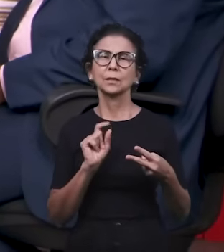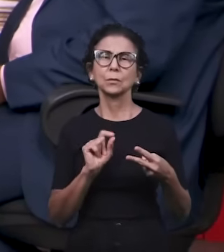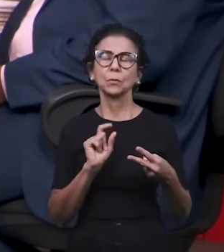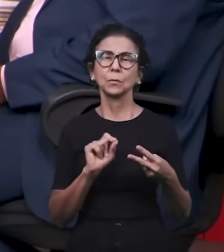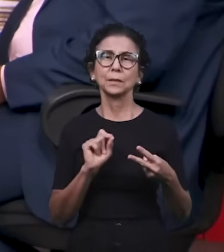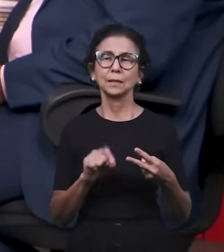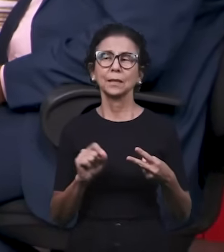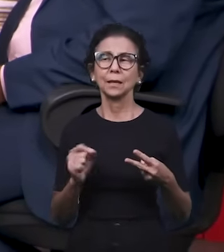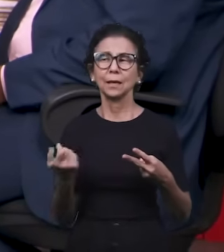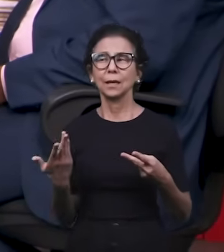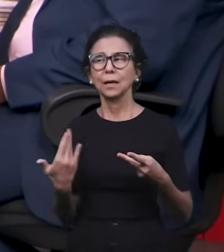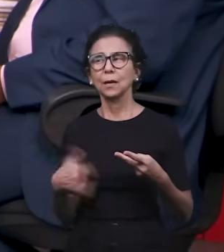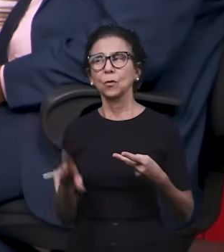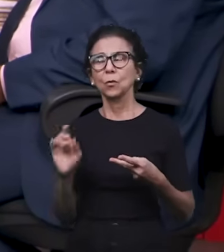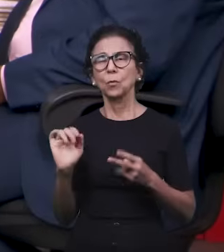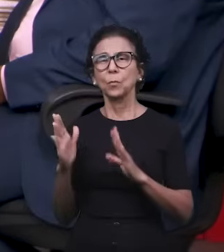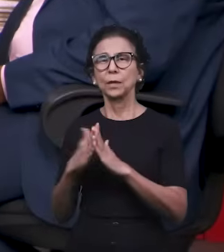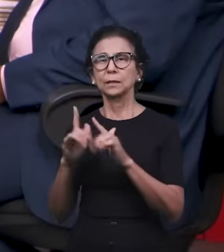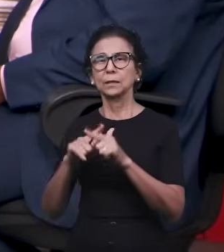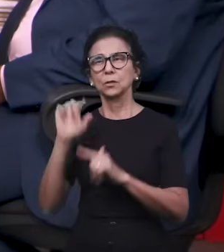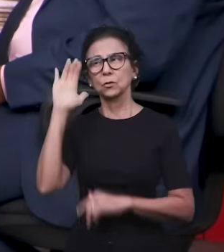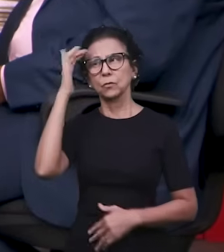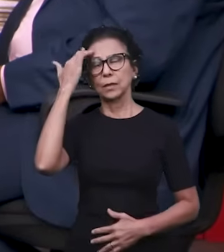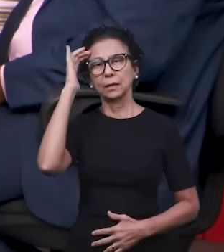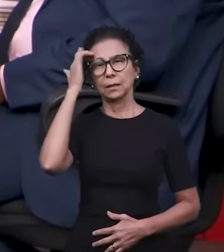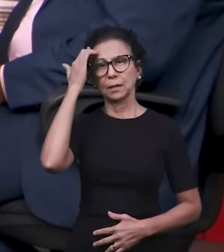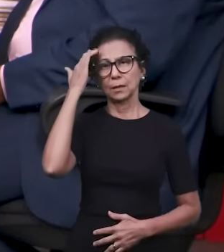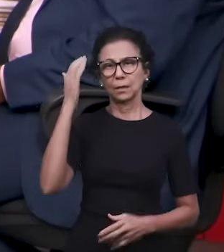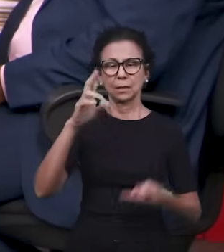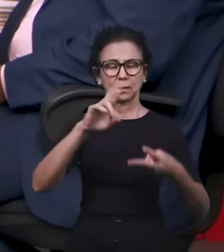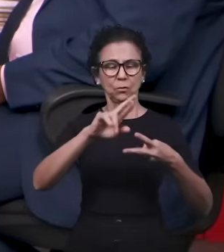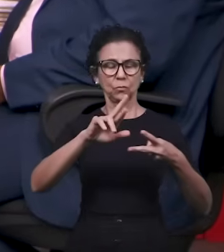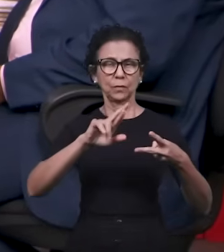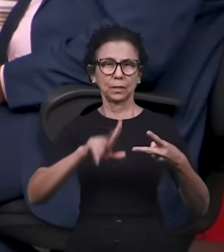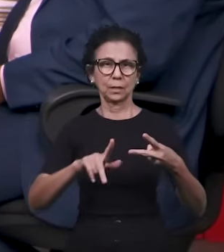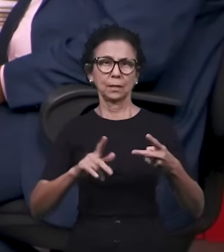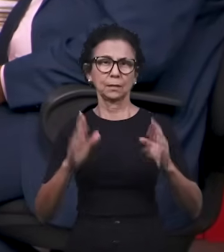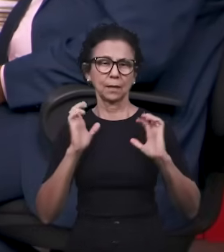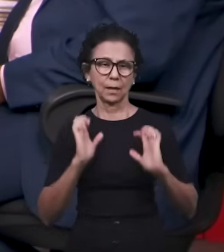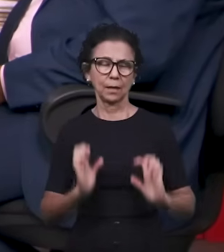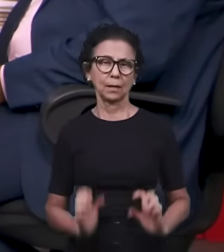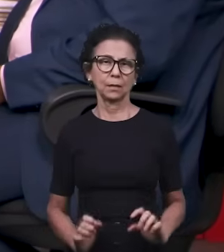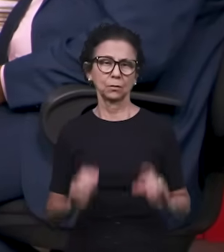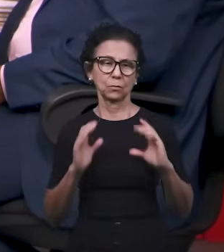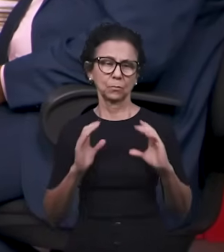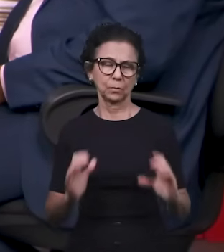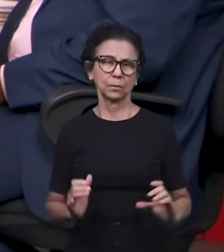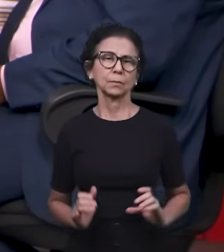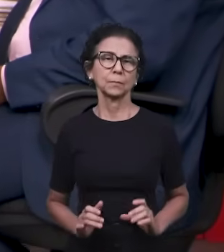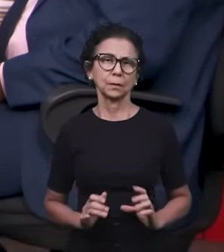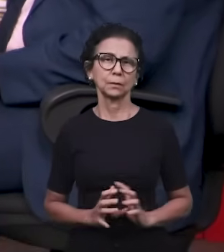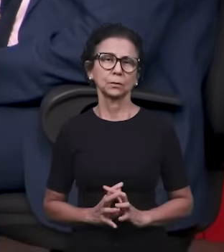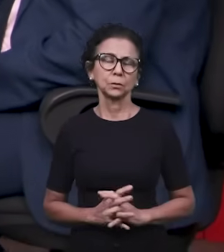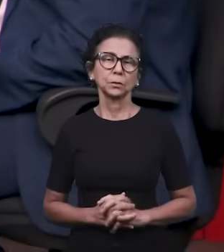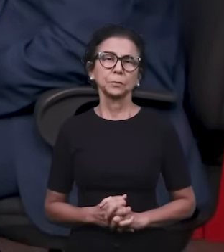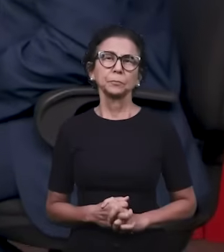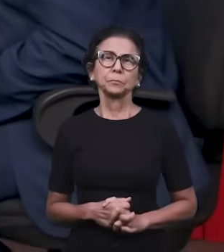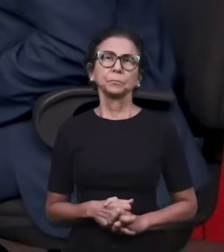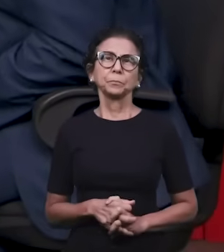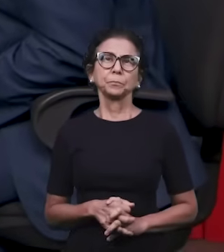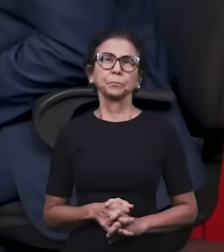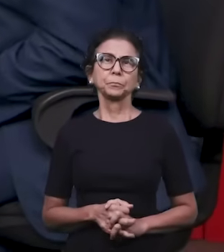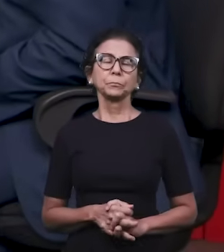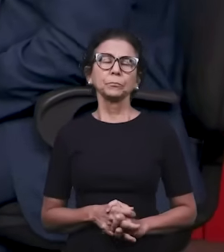ver isto, em termos éticos lá na igreja? Essa expressão aqui, ela mostra a integração, Qual